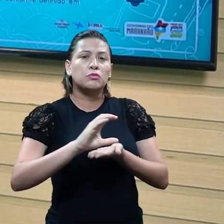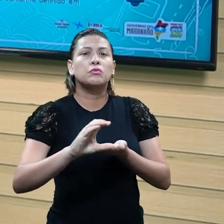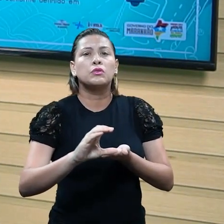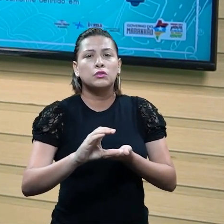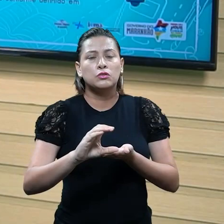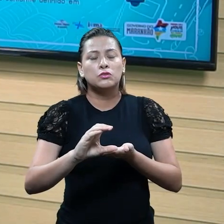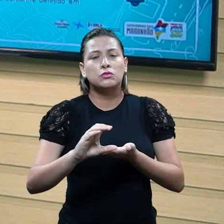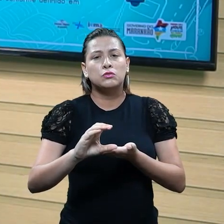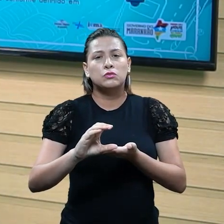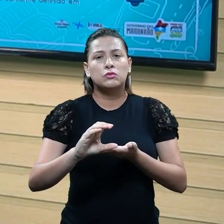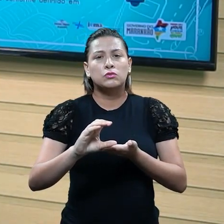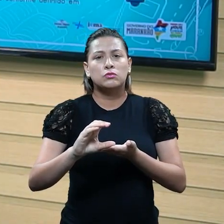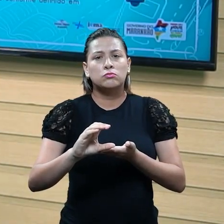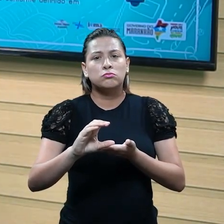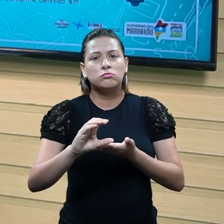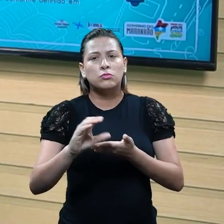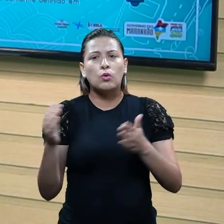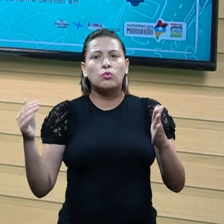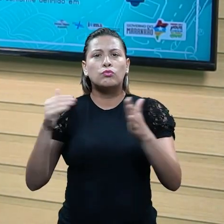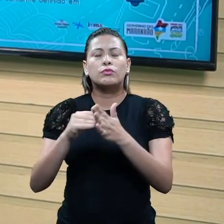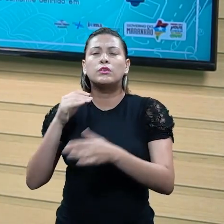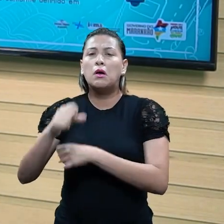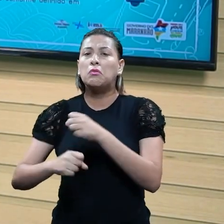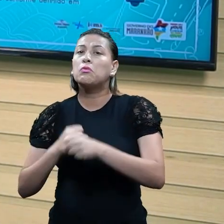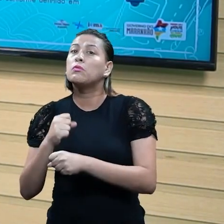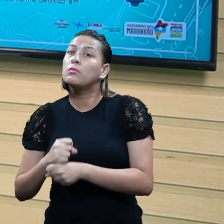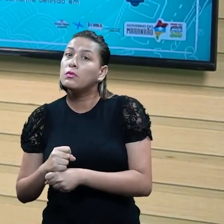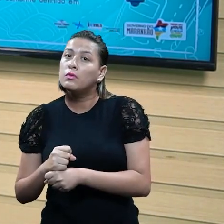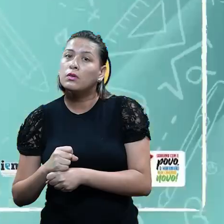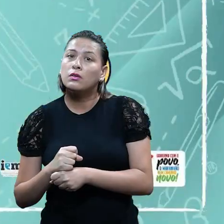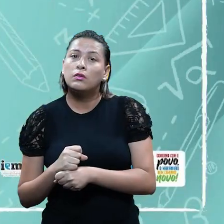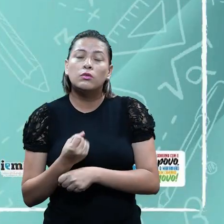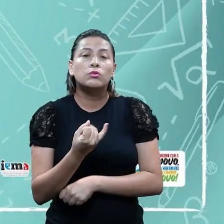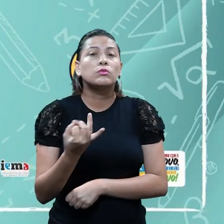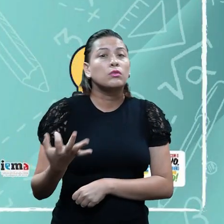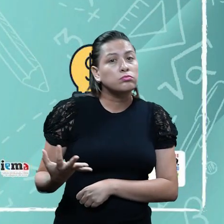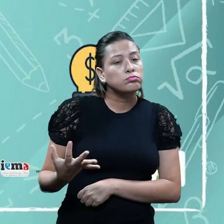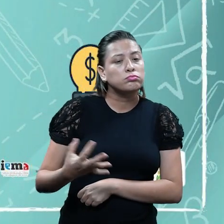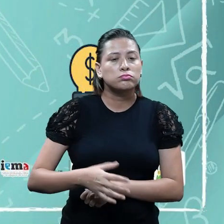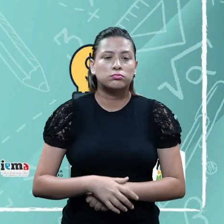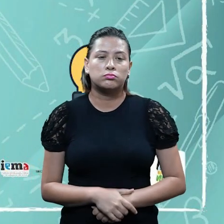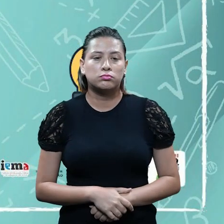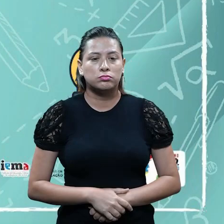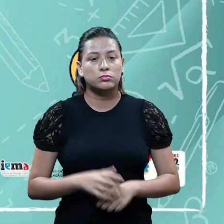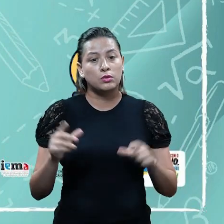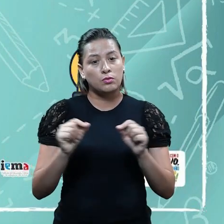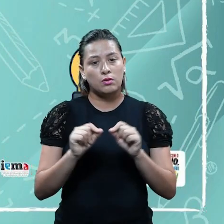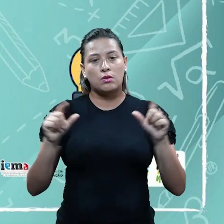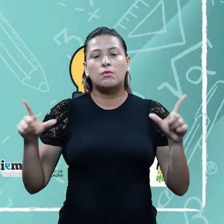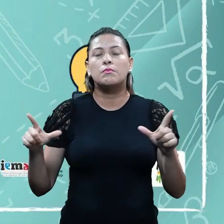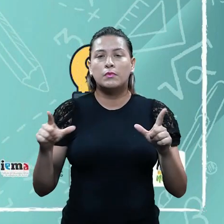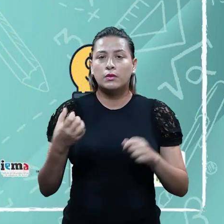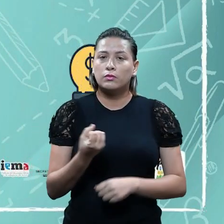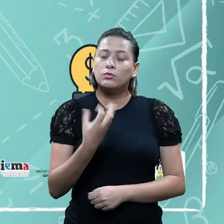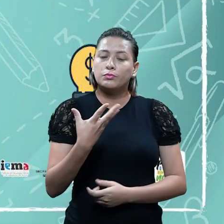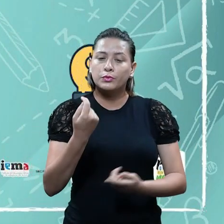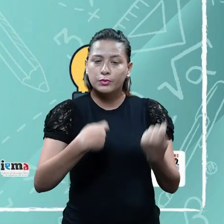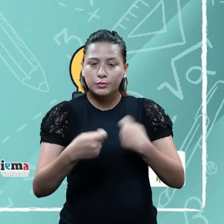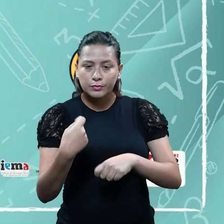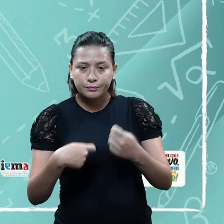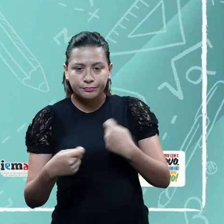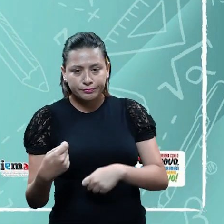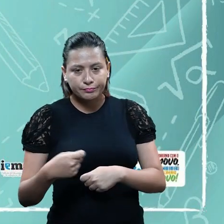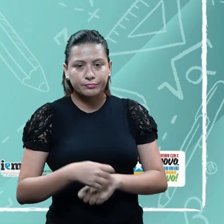onde encerra o exercício da cooperativa. Então, é o aumento de benefícios econômicos, ou seja, é o aumento